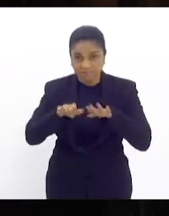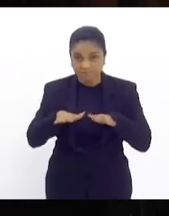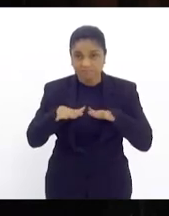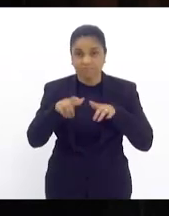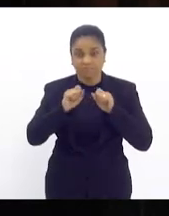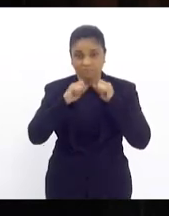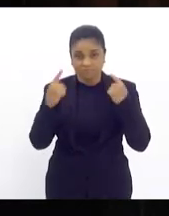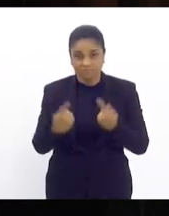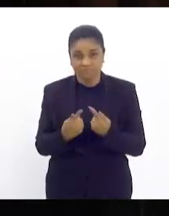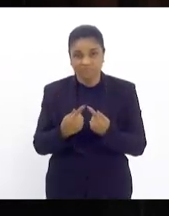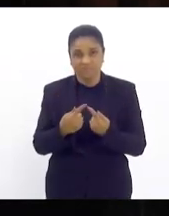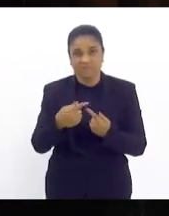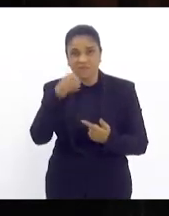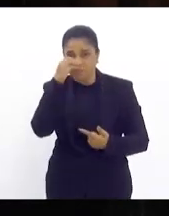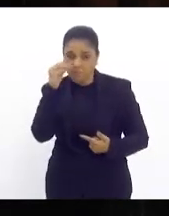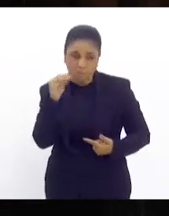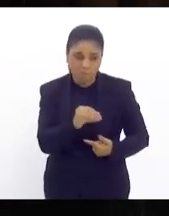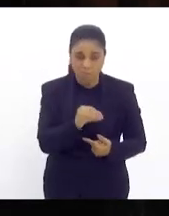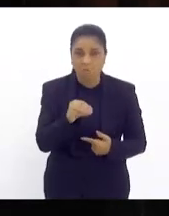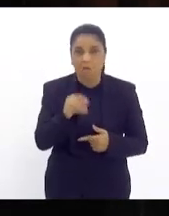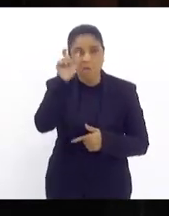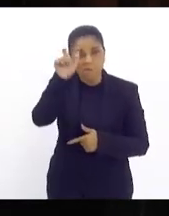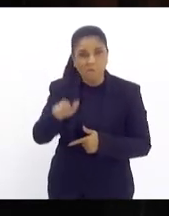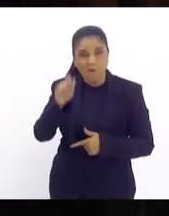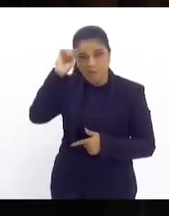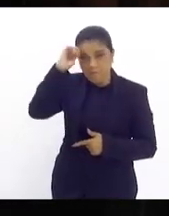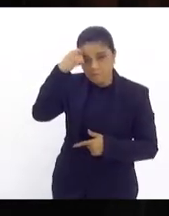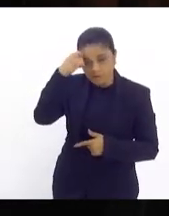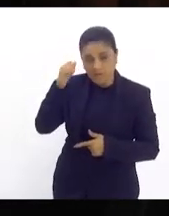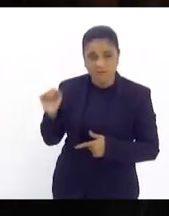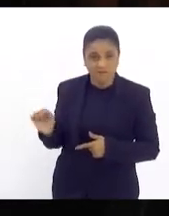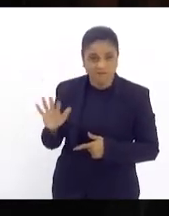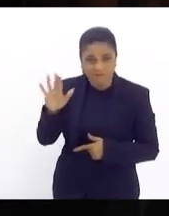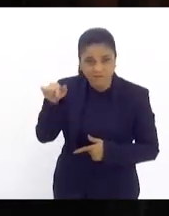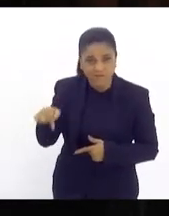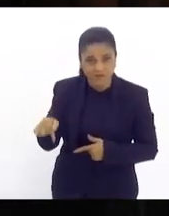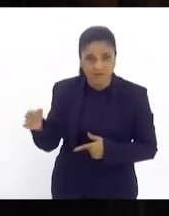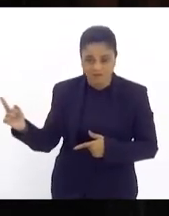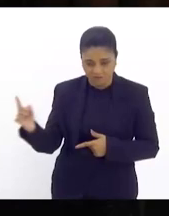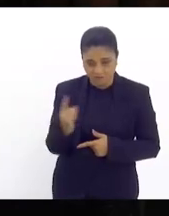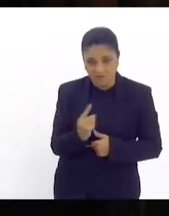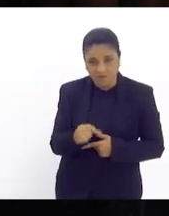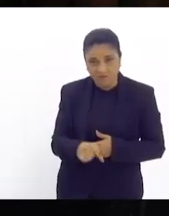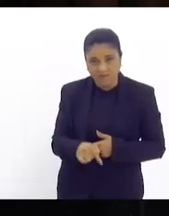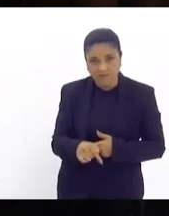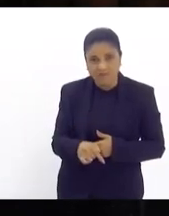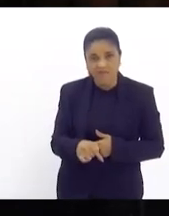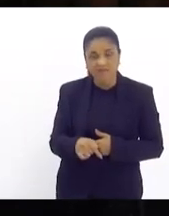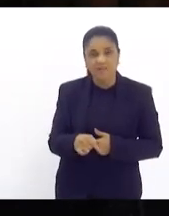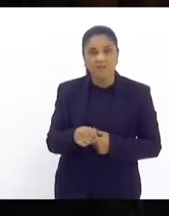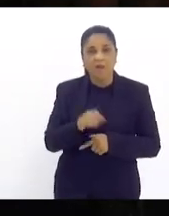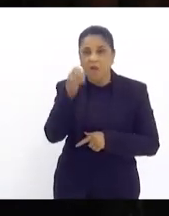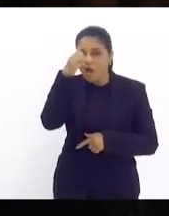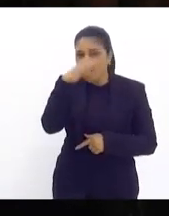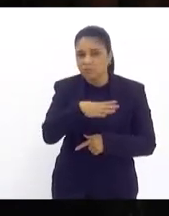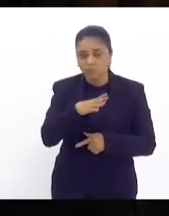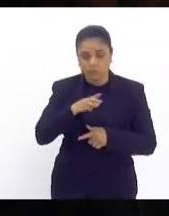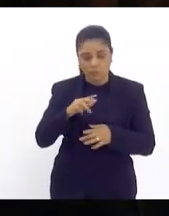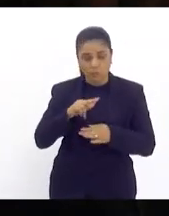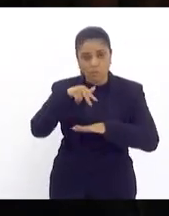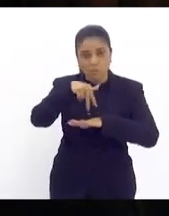hostiliza mulheres mulheres pretas vindas da favela da Periferia é absurdo que uma mulher falar